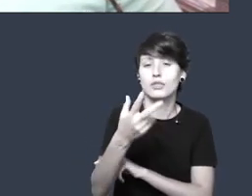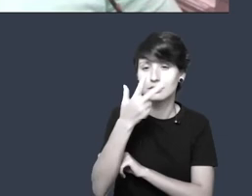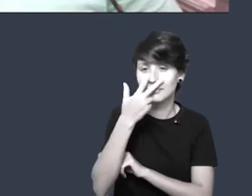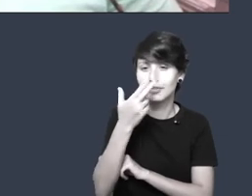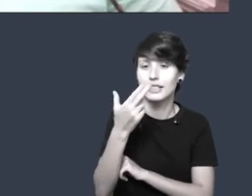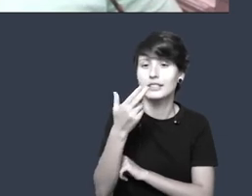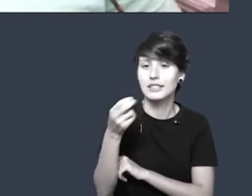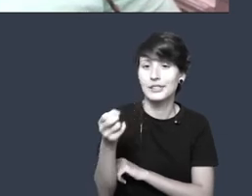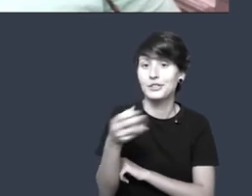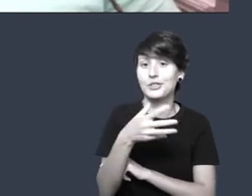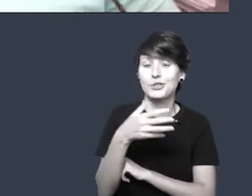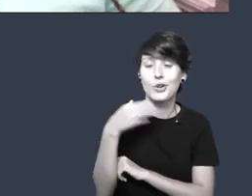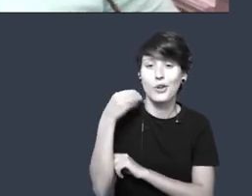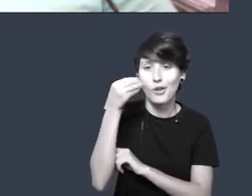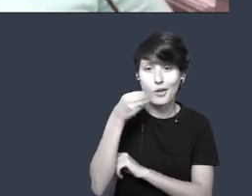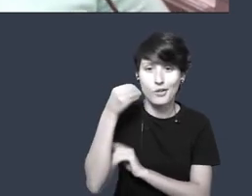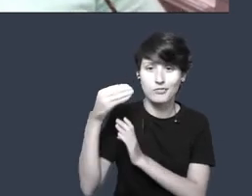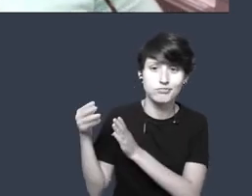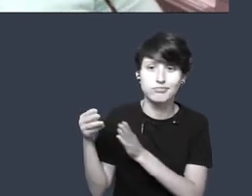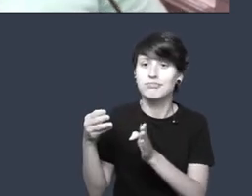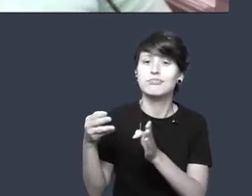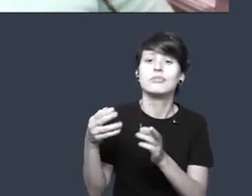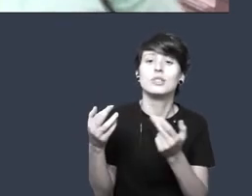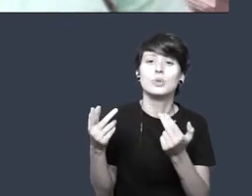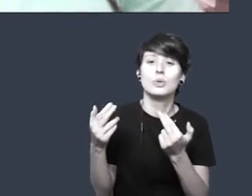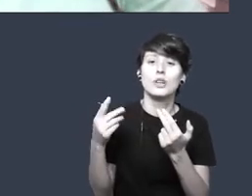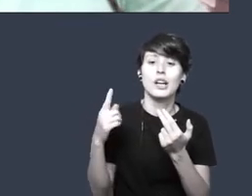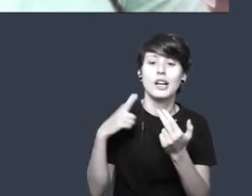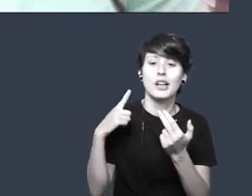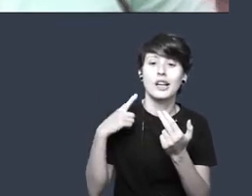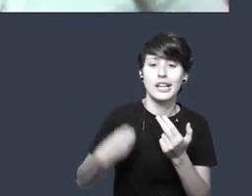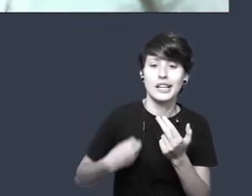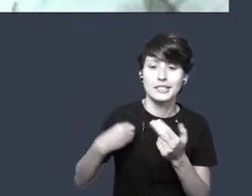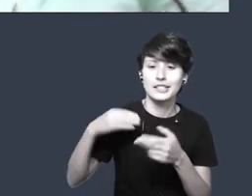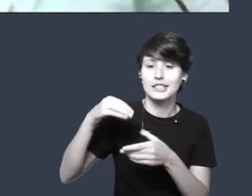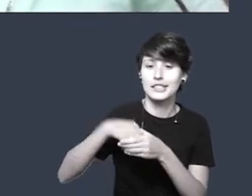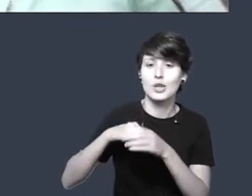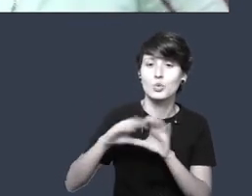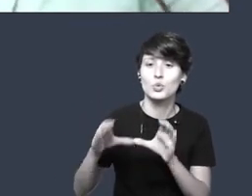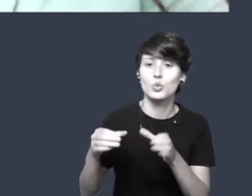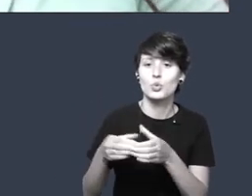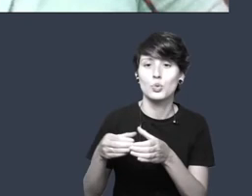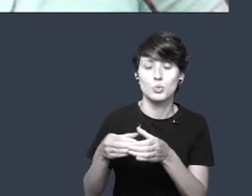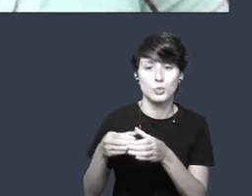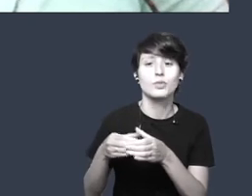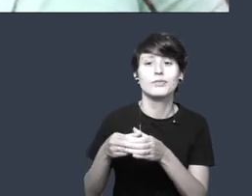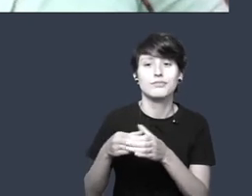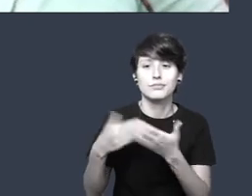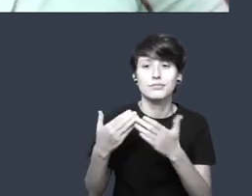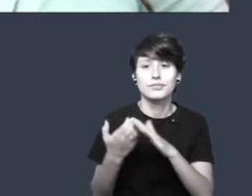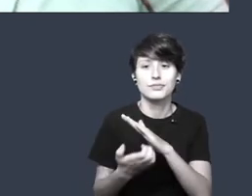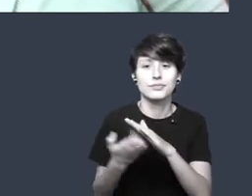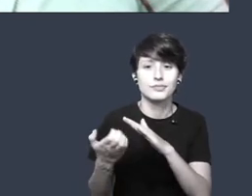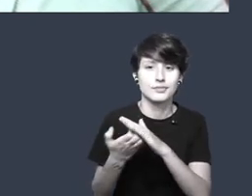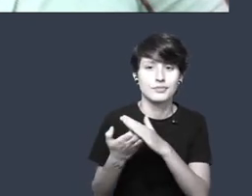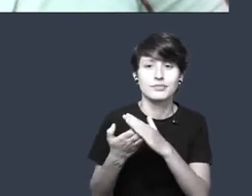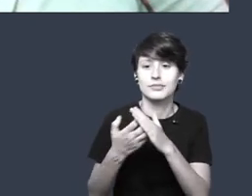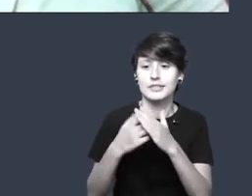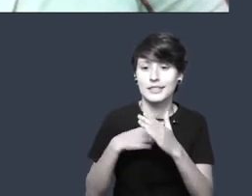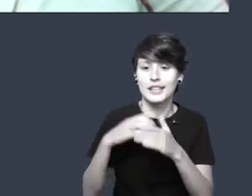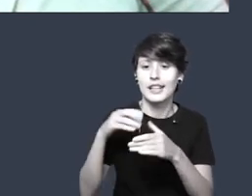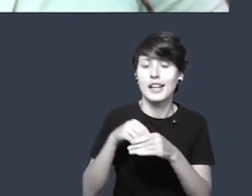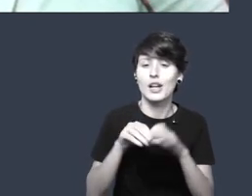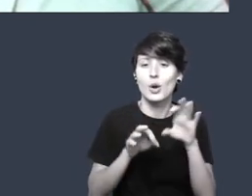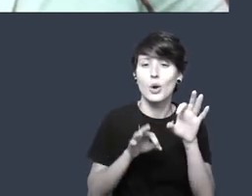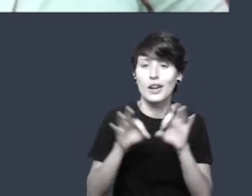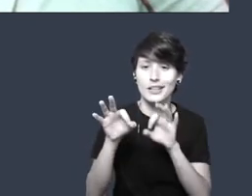é uma nova carreira, né, em que está existindo dentro desse grupo. Então as empresas, elas vão ter essa organização dentro, em que